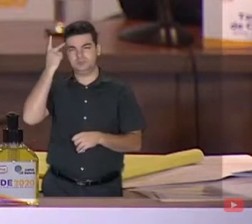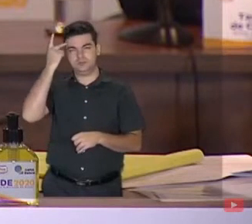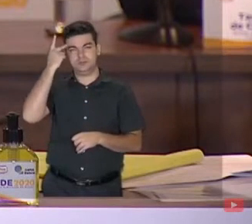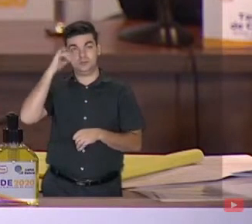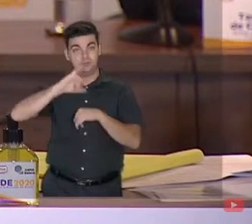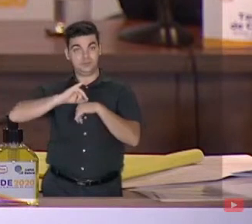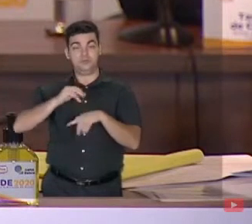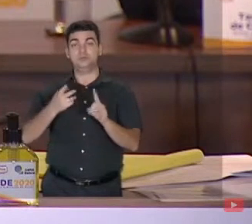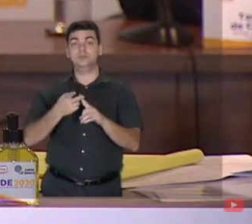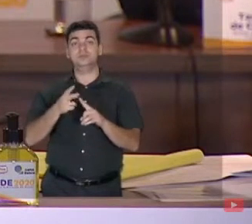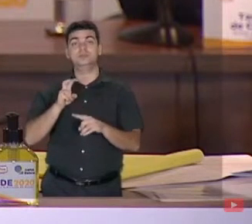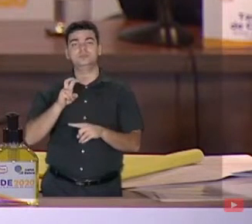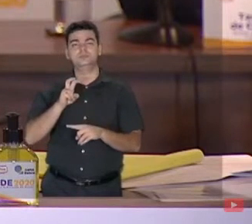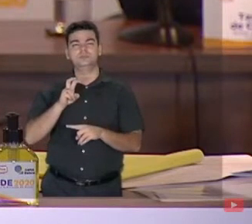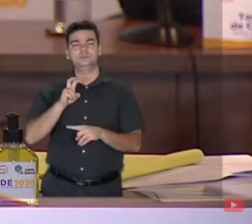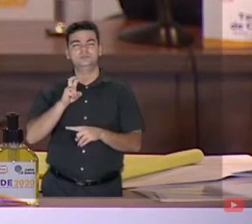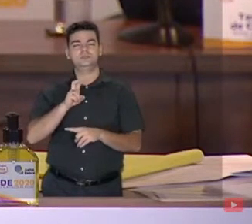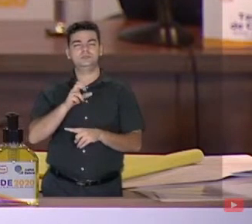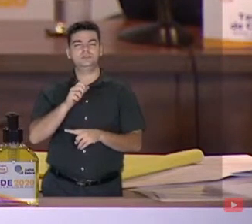Paulo,